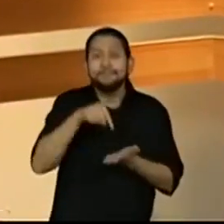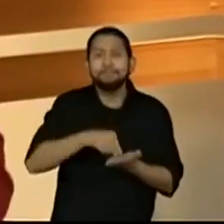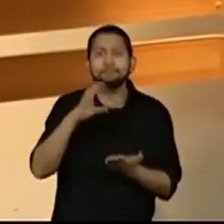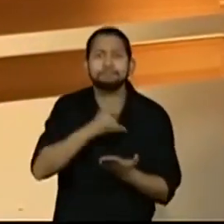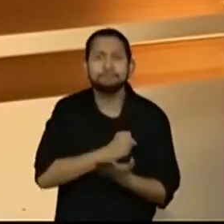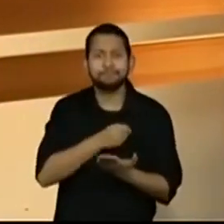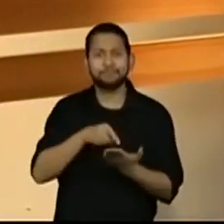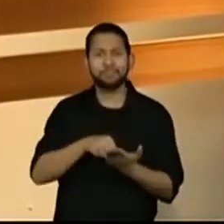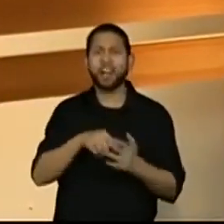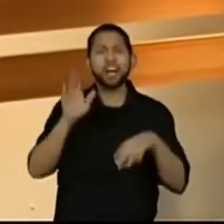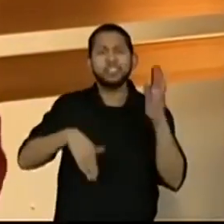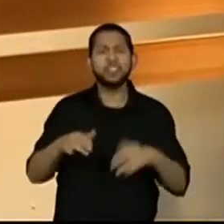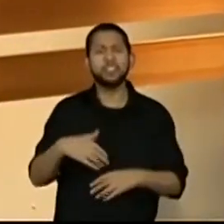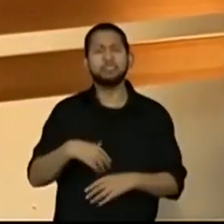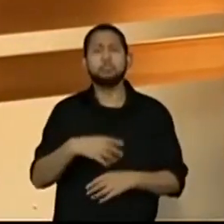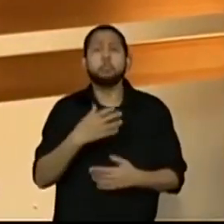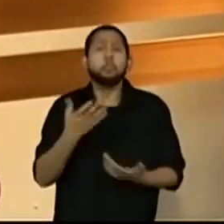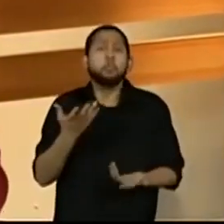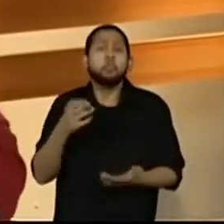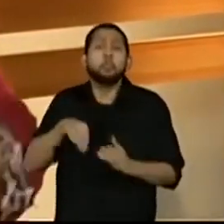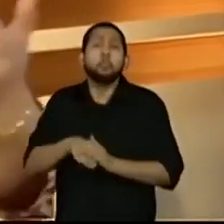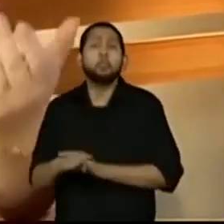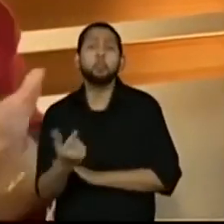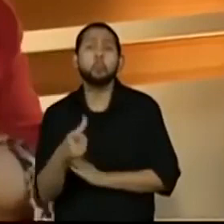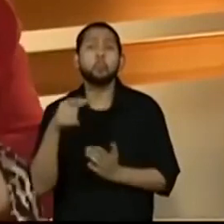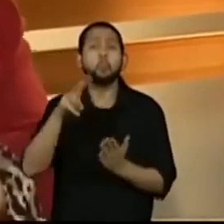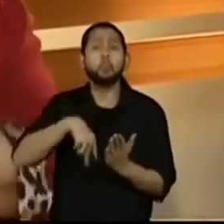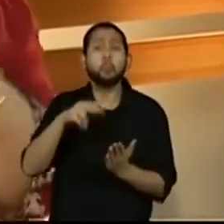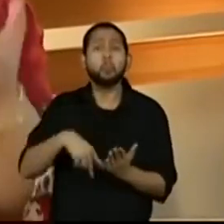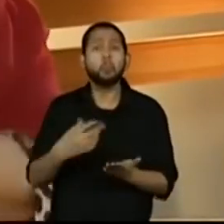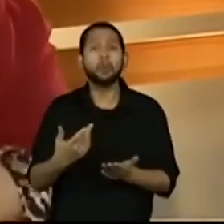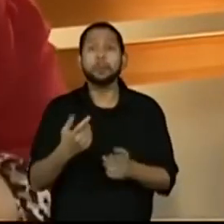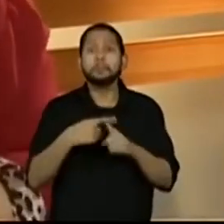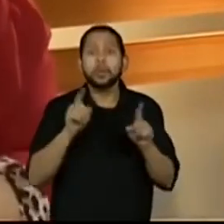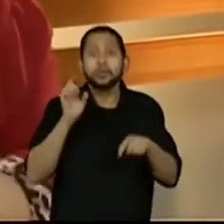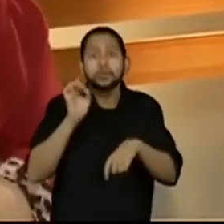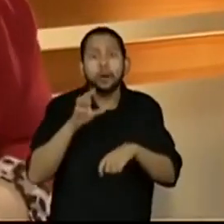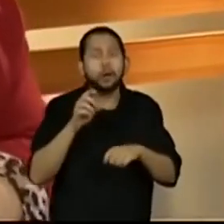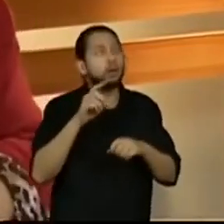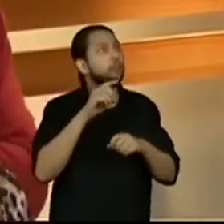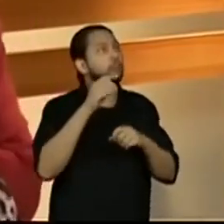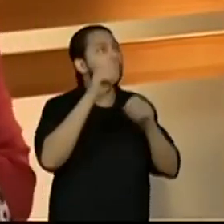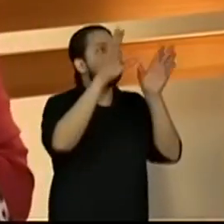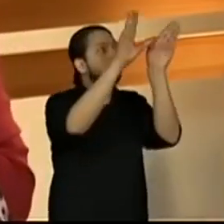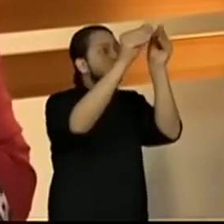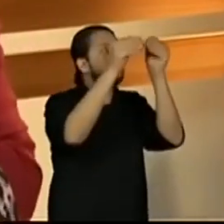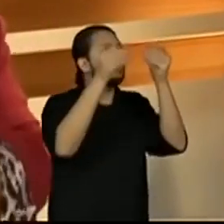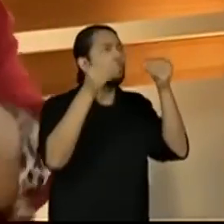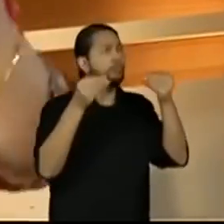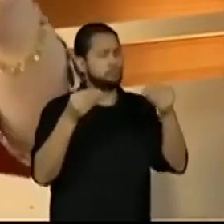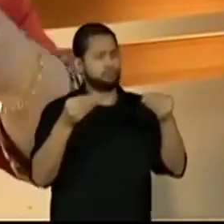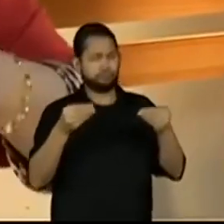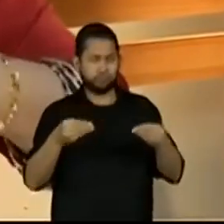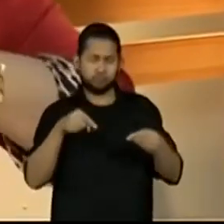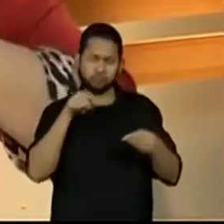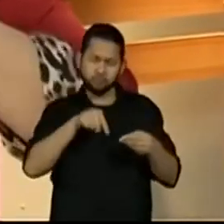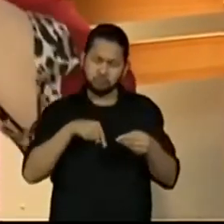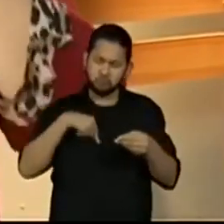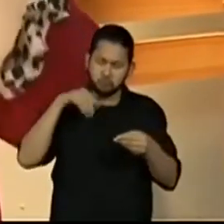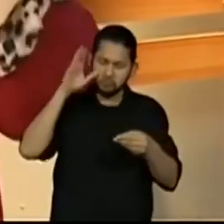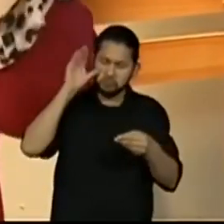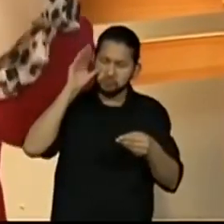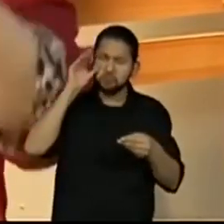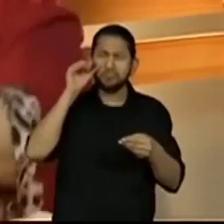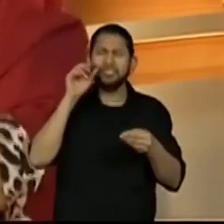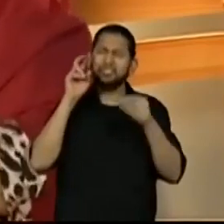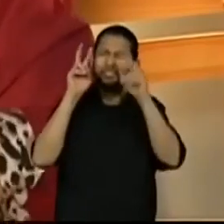nem saiba nessa escolha se gosta ou não, mas simplesmente pela curiosidade de saber sobre o que um